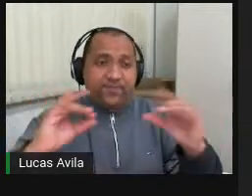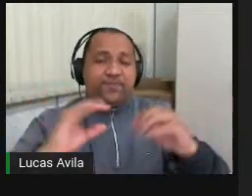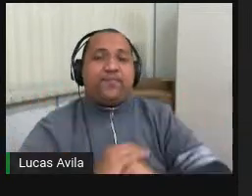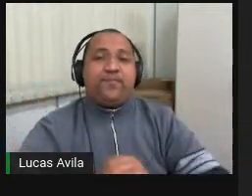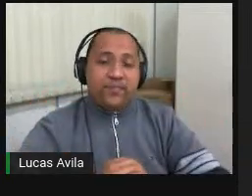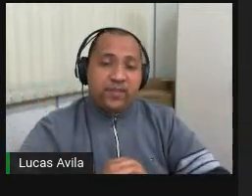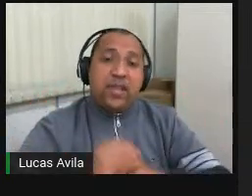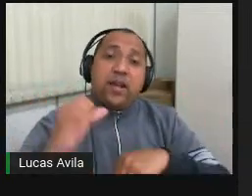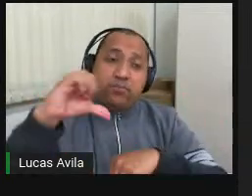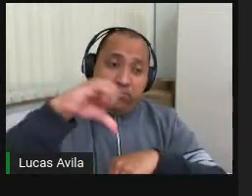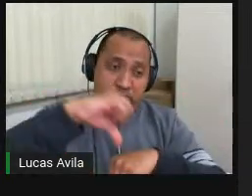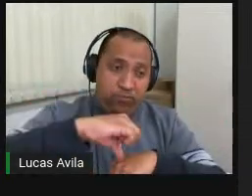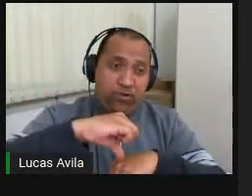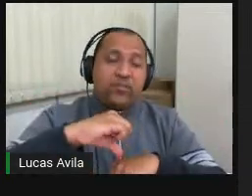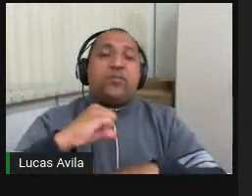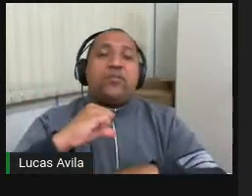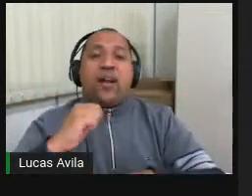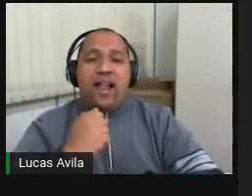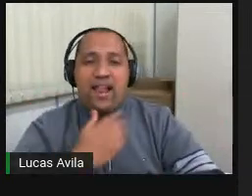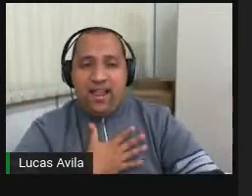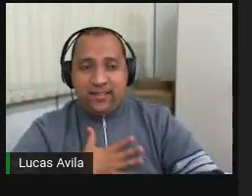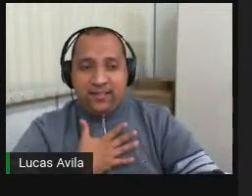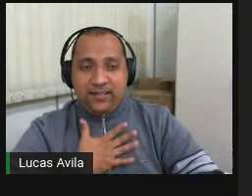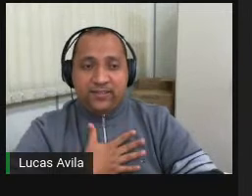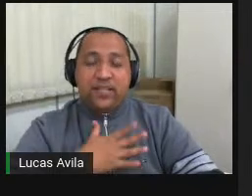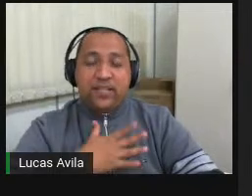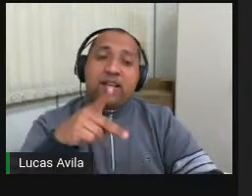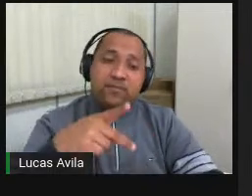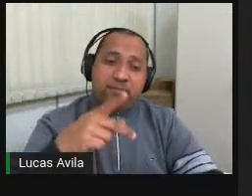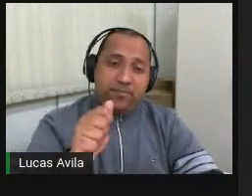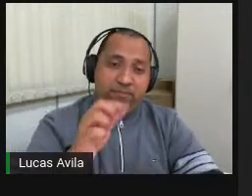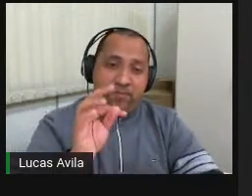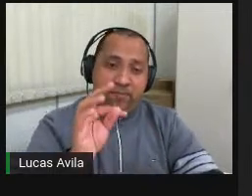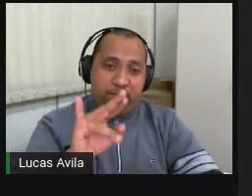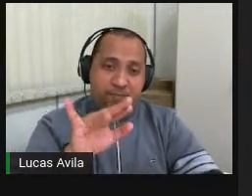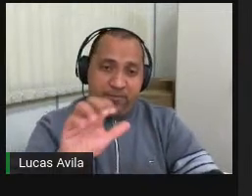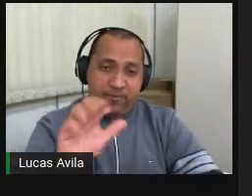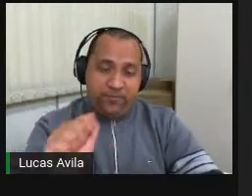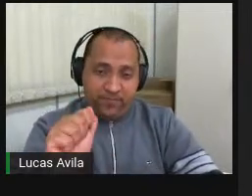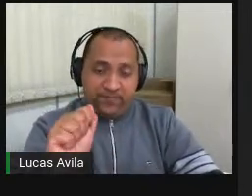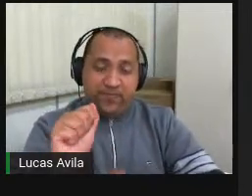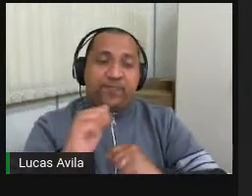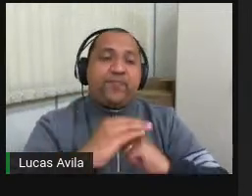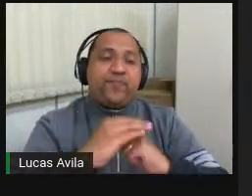Polo Alegrete. Patrícia Argentina da Costa Brum.